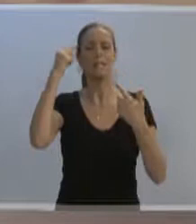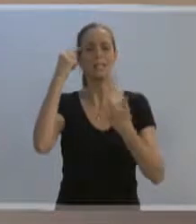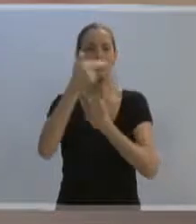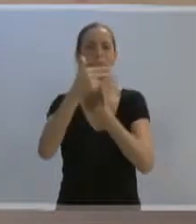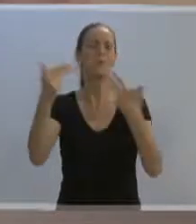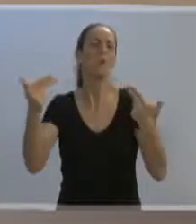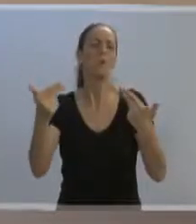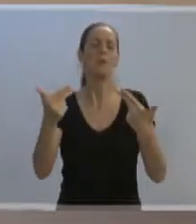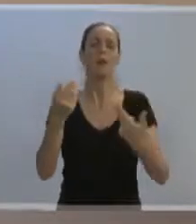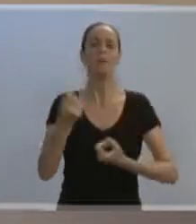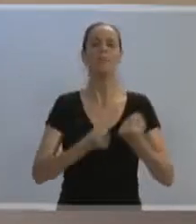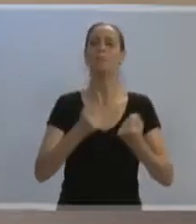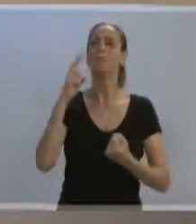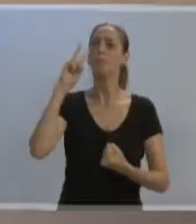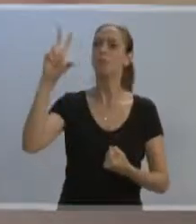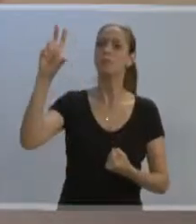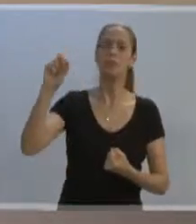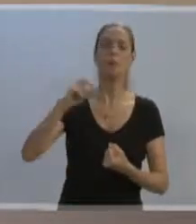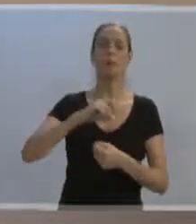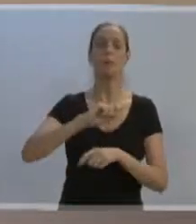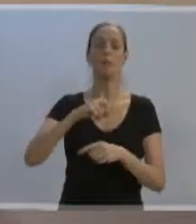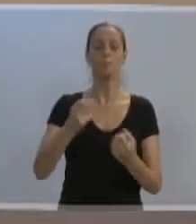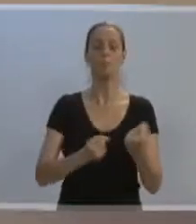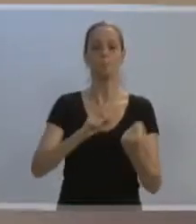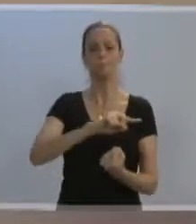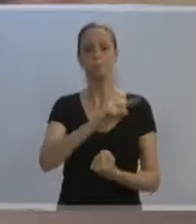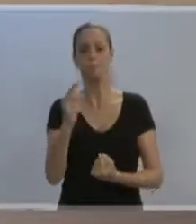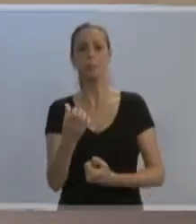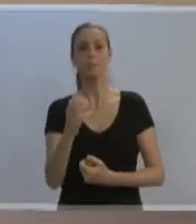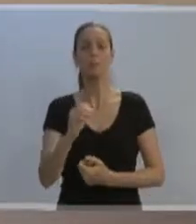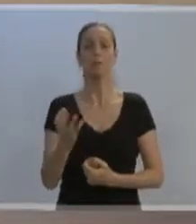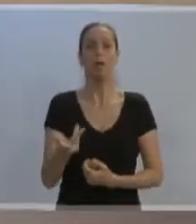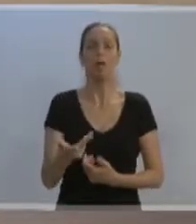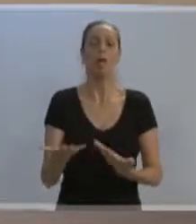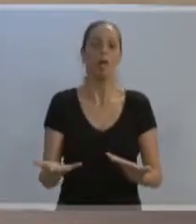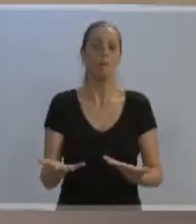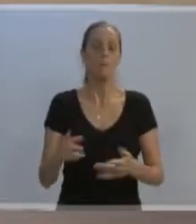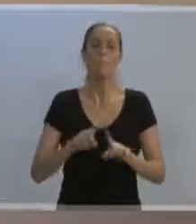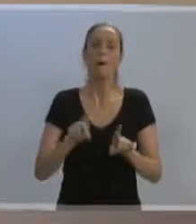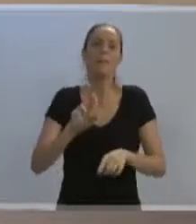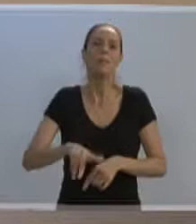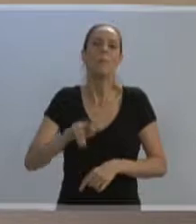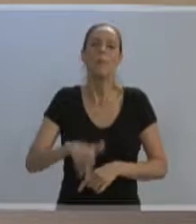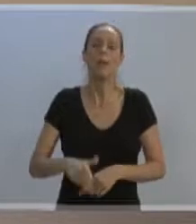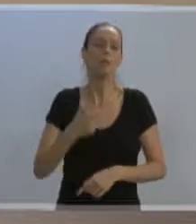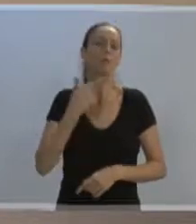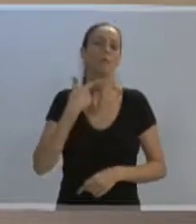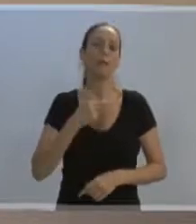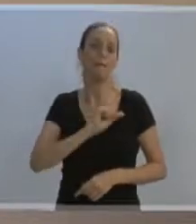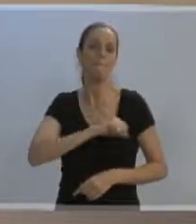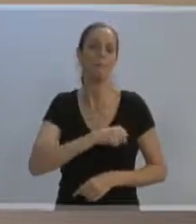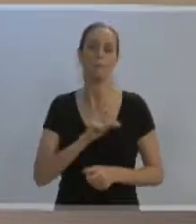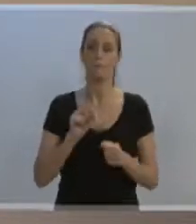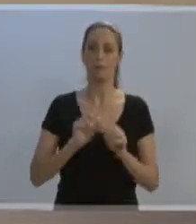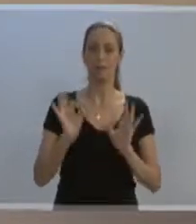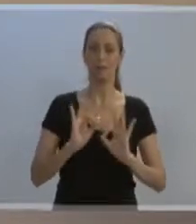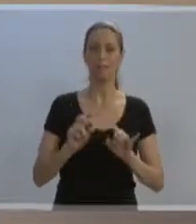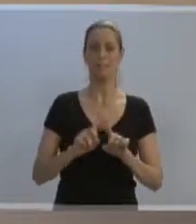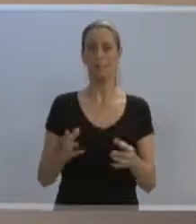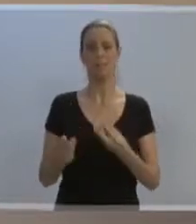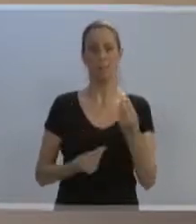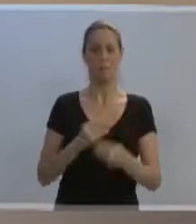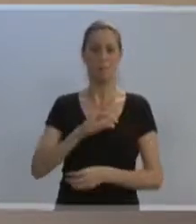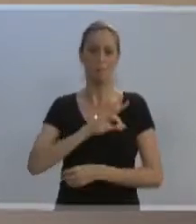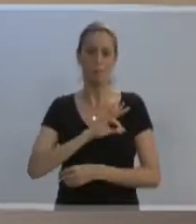momento passar mas é por uma vontade nenhuma índole com vossa excelência falou e poxa se esconder ou ficar longe pra que ninguém